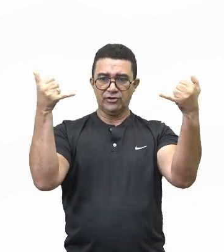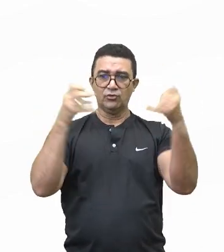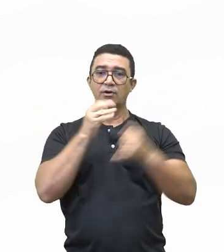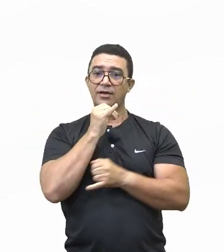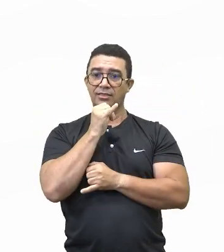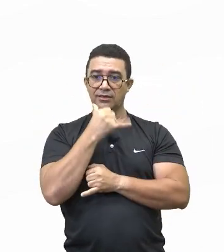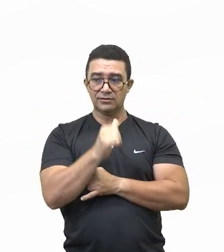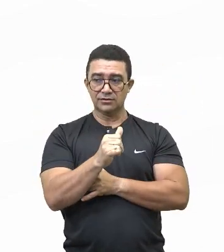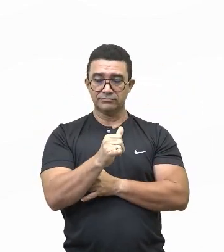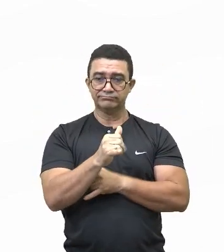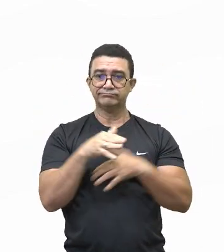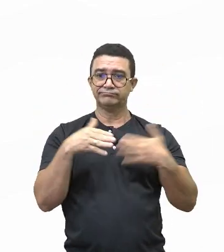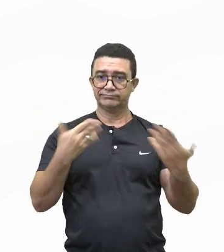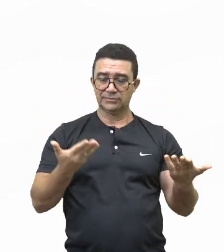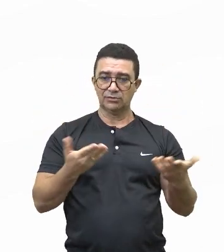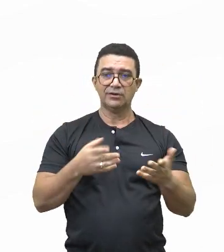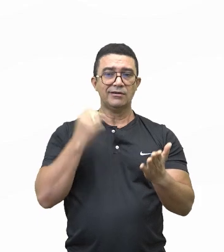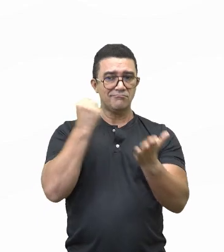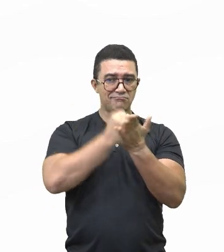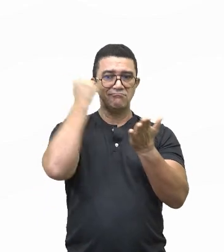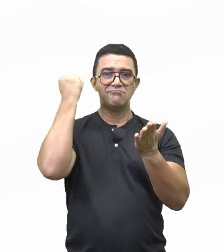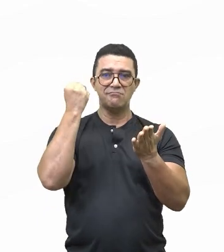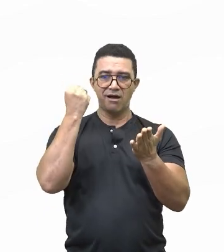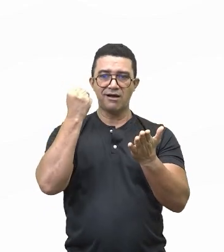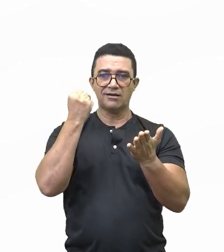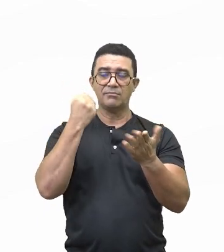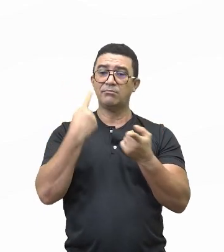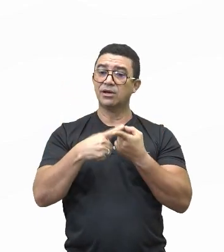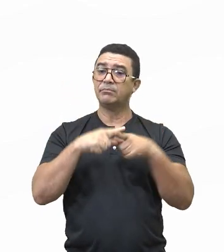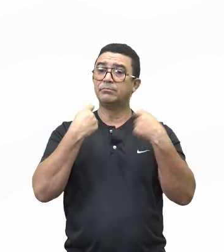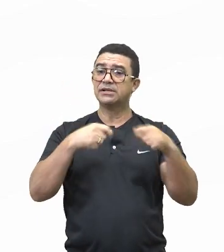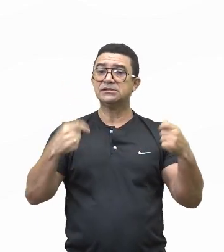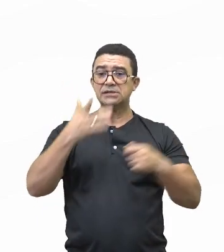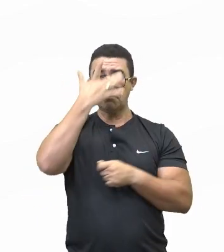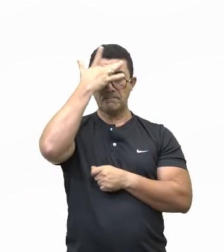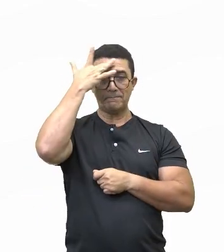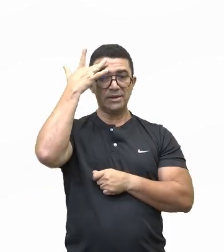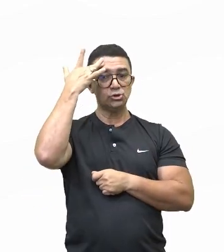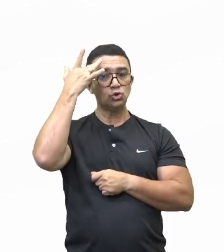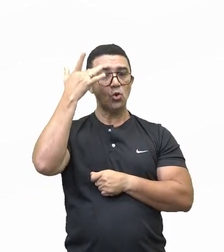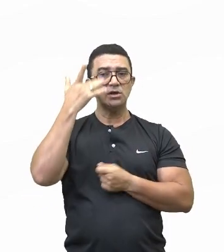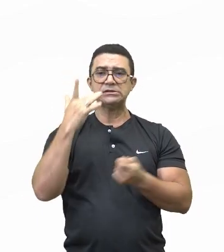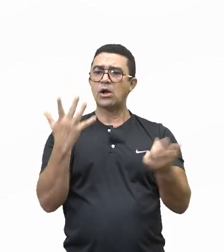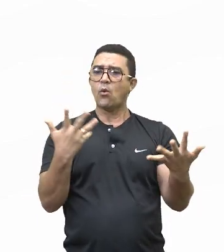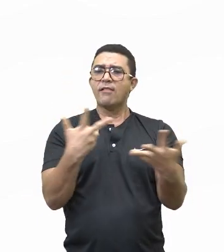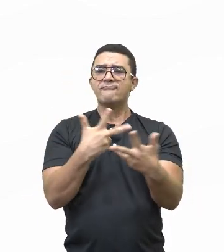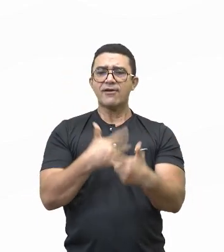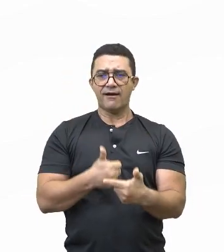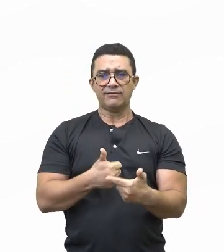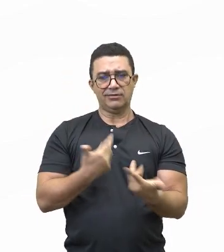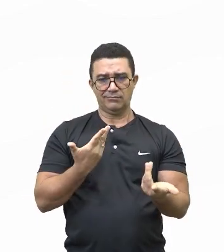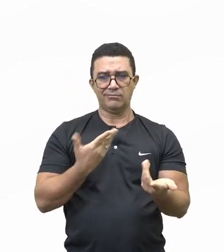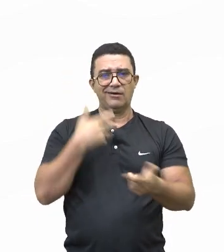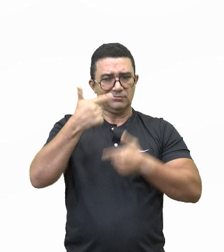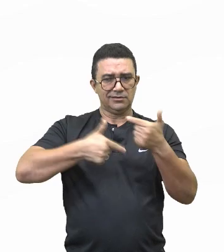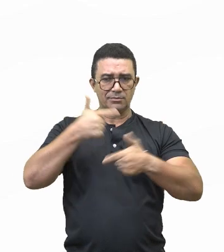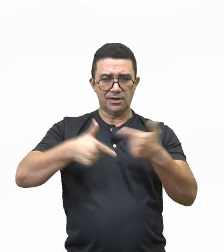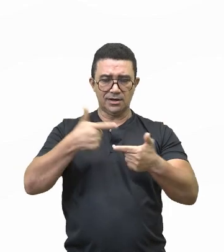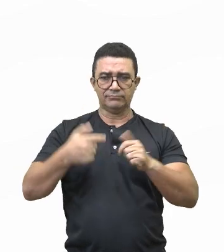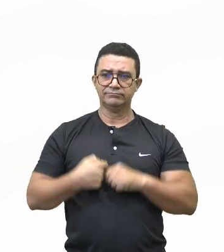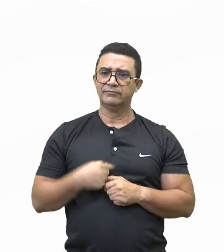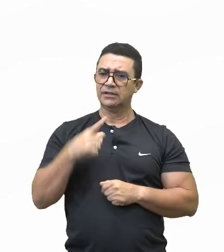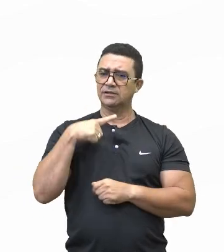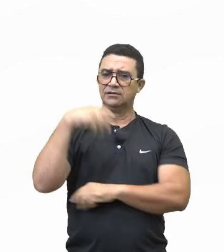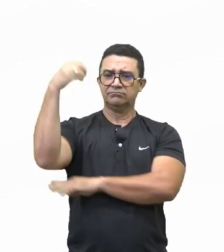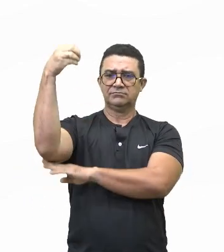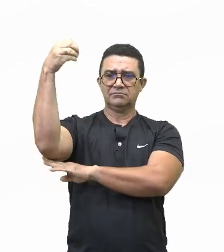energia, e isso acaba impactando mesmo, porque tem que ter pessoas para trabalhar nisso, né? Então, parem para pensar, para ter os